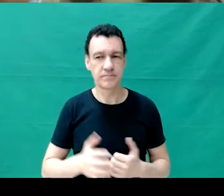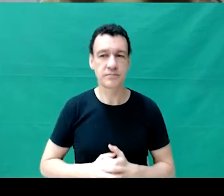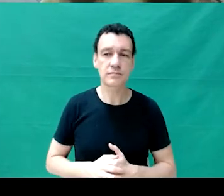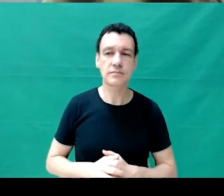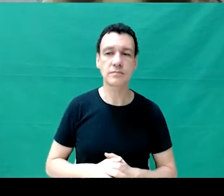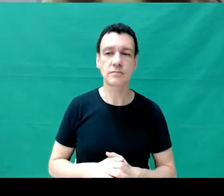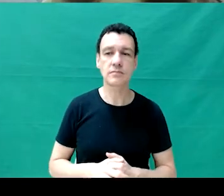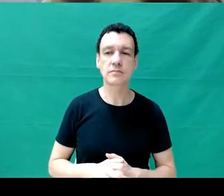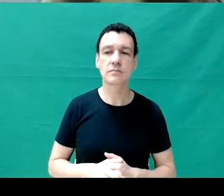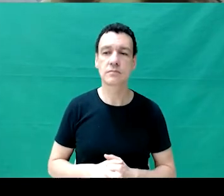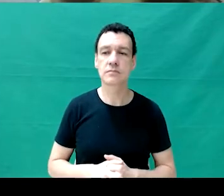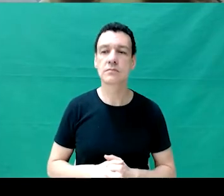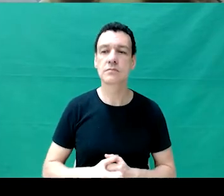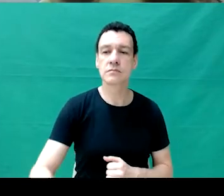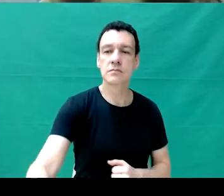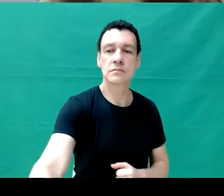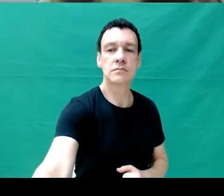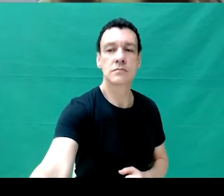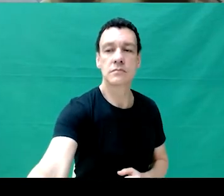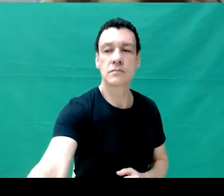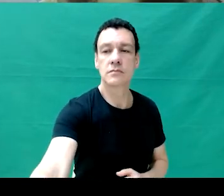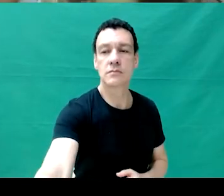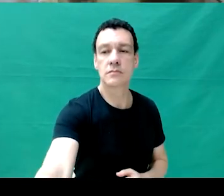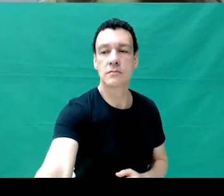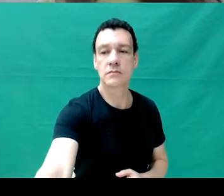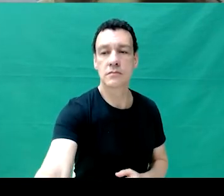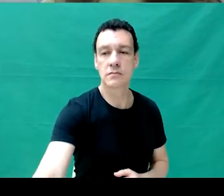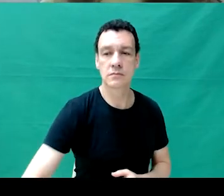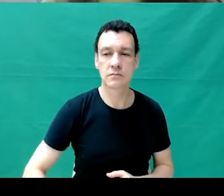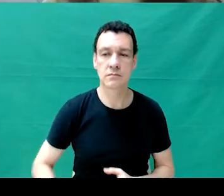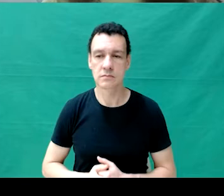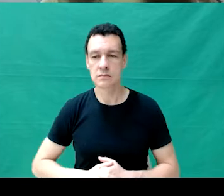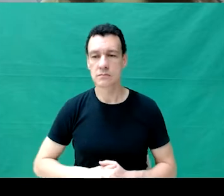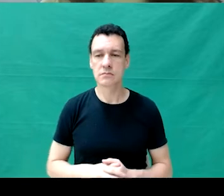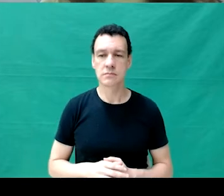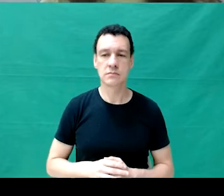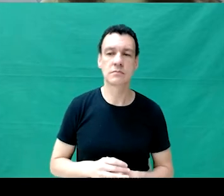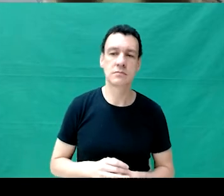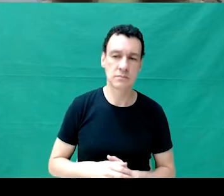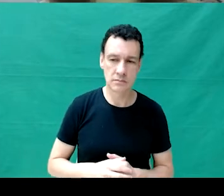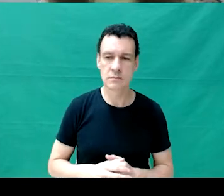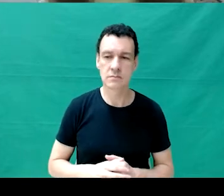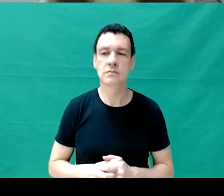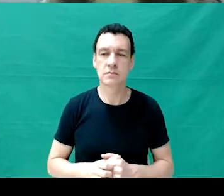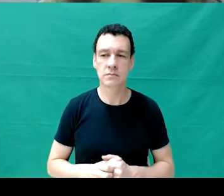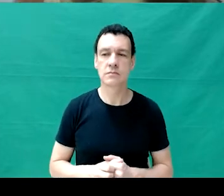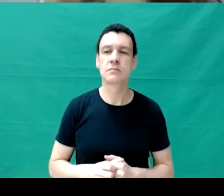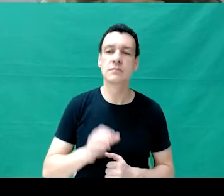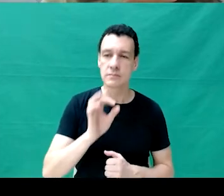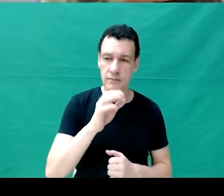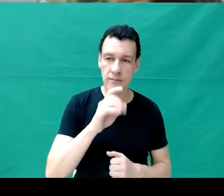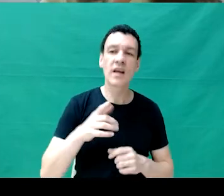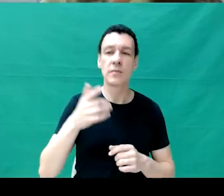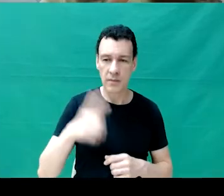para alguns outros termos racistas, né? Que foi algo que eu já falei, já comentei. O inveja branca, né? Se você